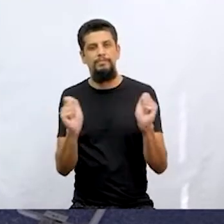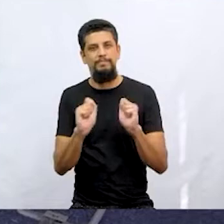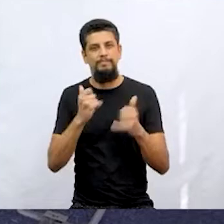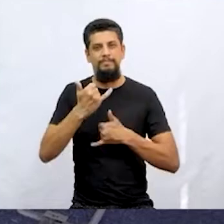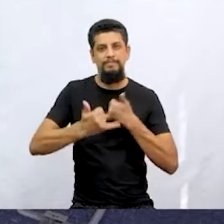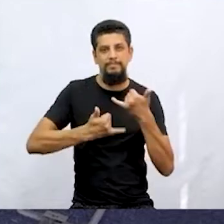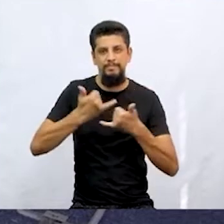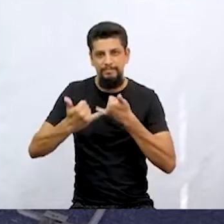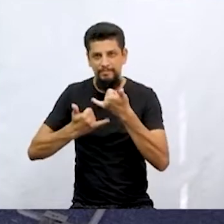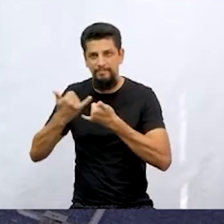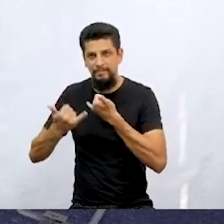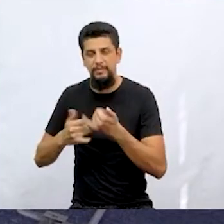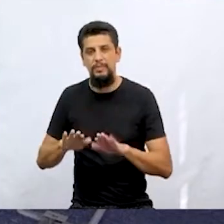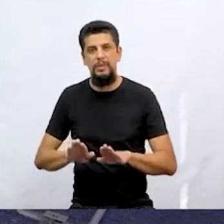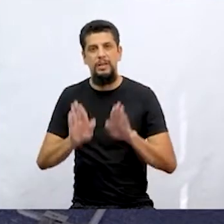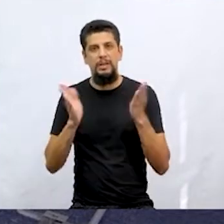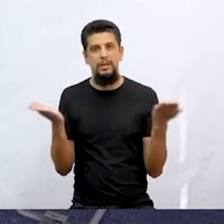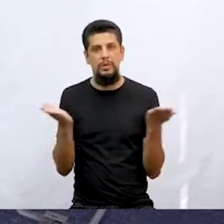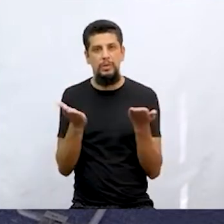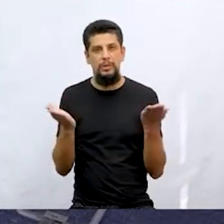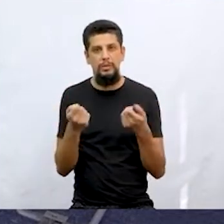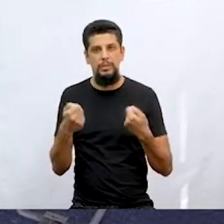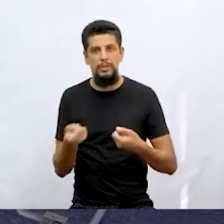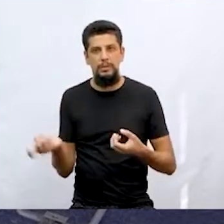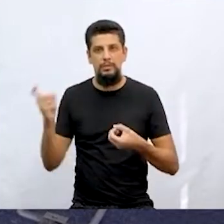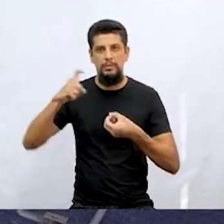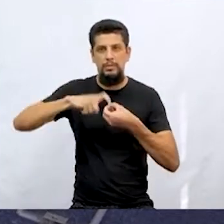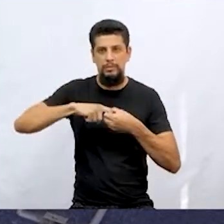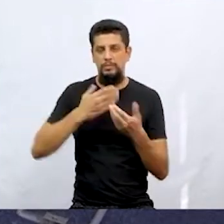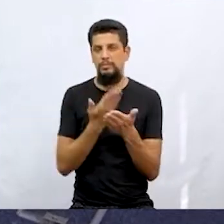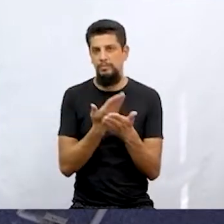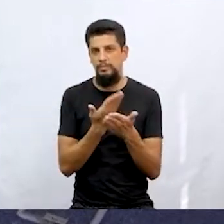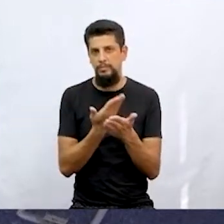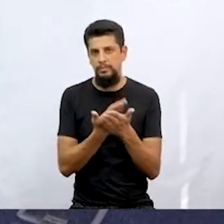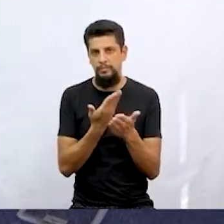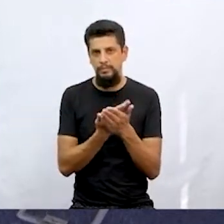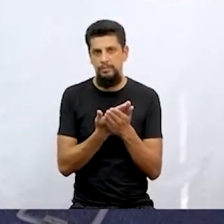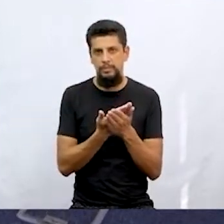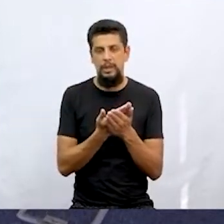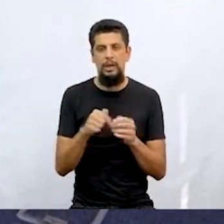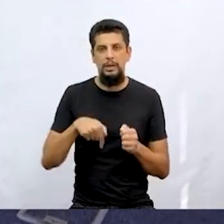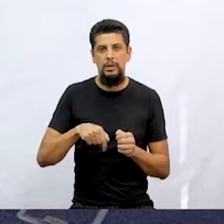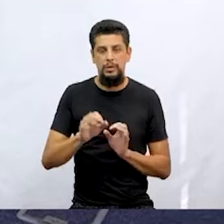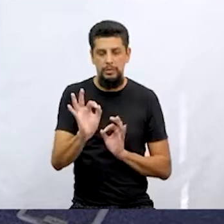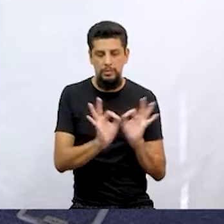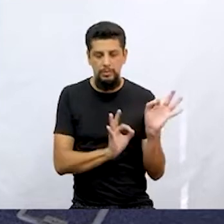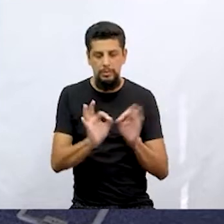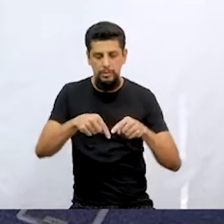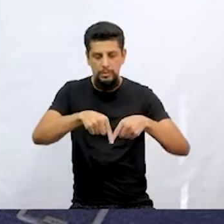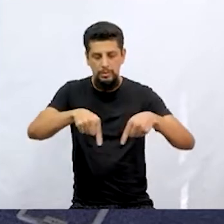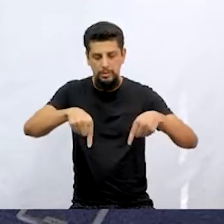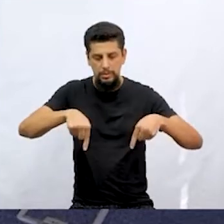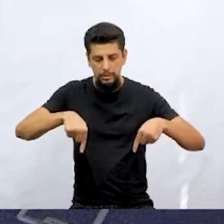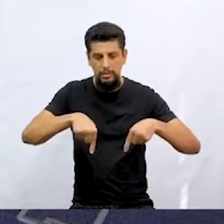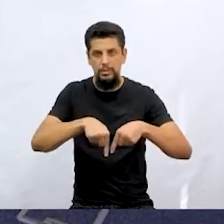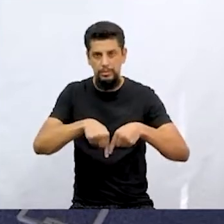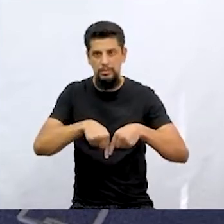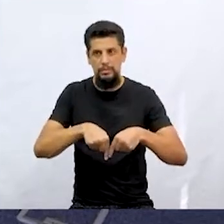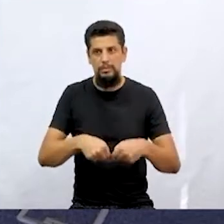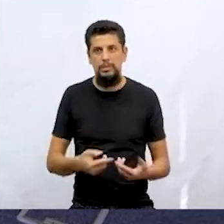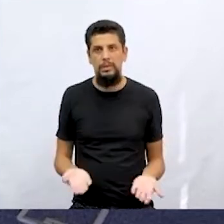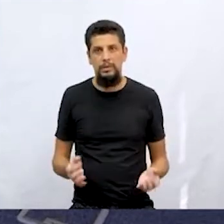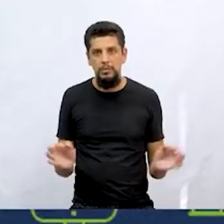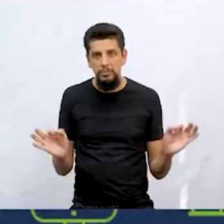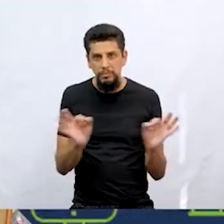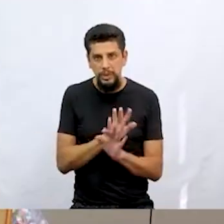adorei jogar. Vamos jogar outras vezes, mas agora precisamos voltar para a nossa aula. Então enquanto a gente organiza aqui a nossa sala, vocês aguardam um